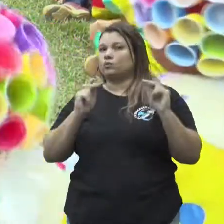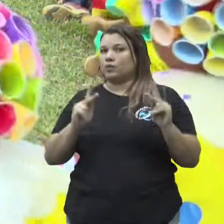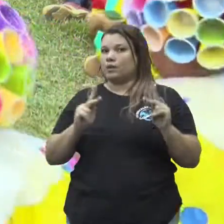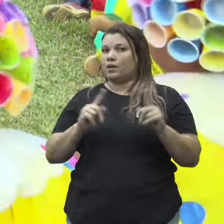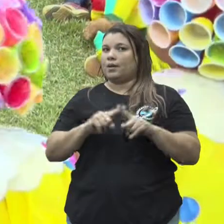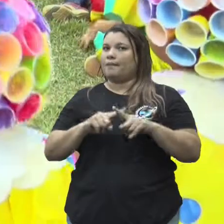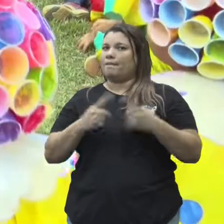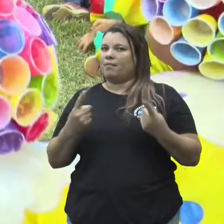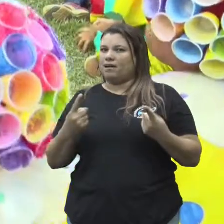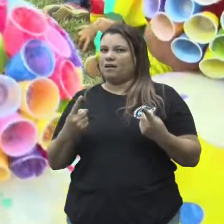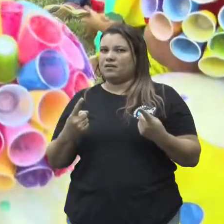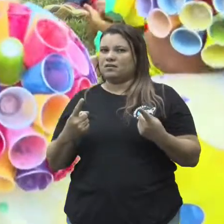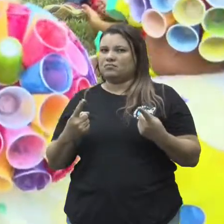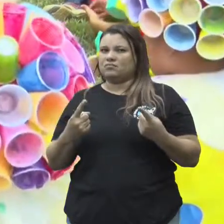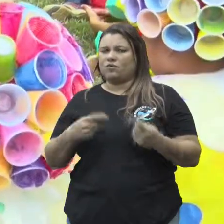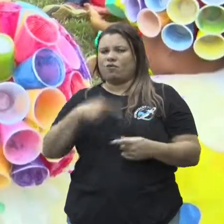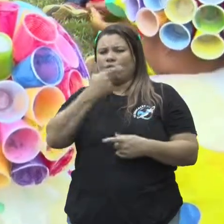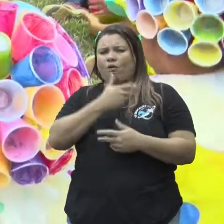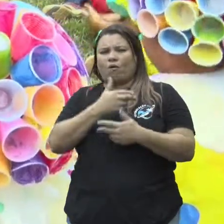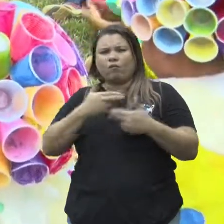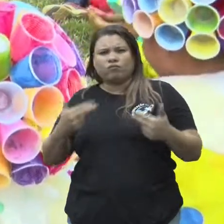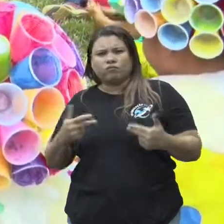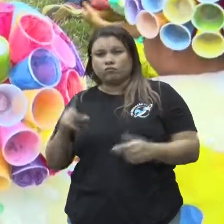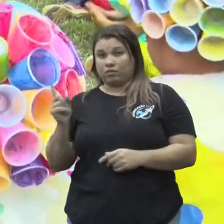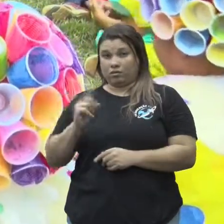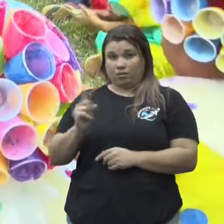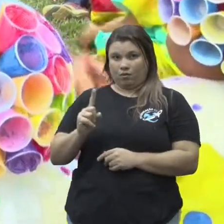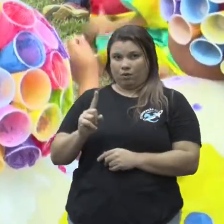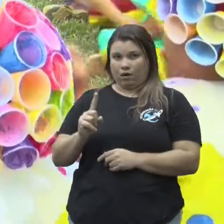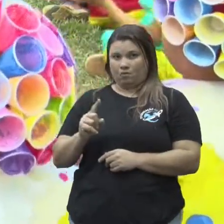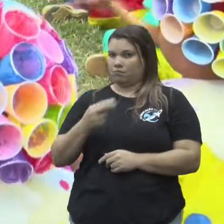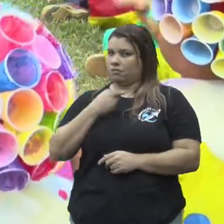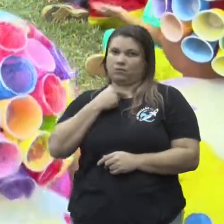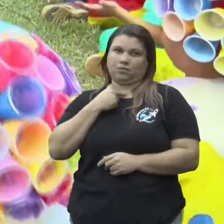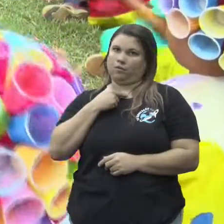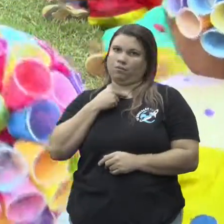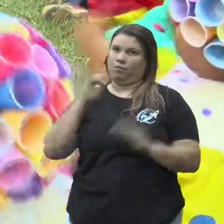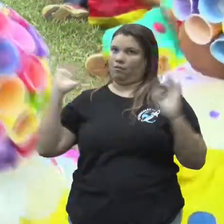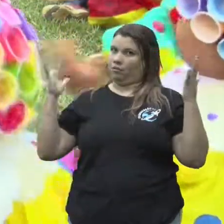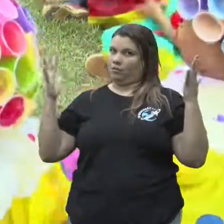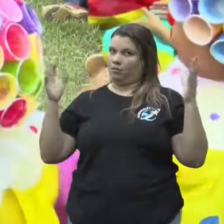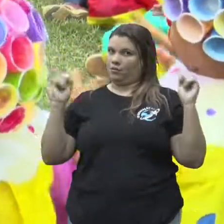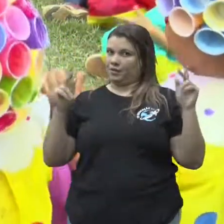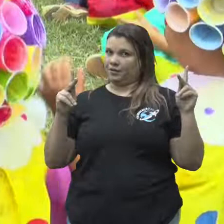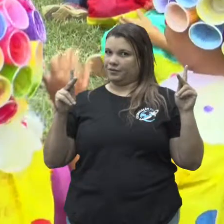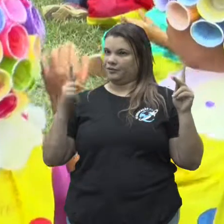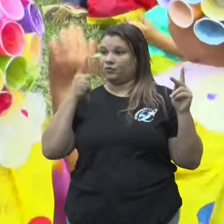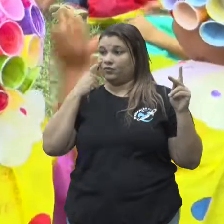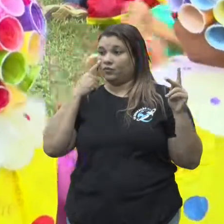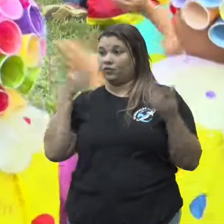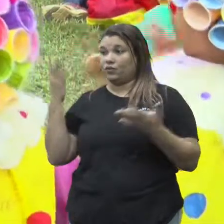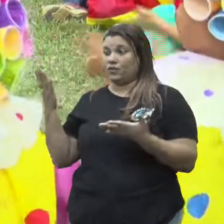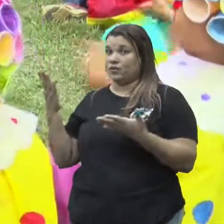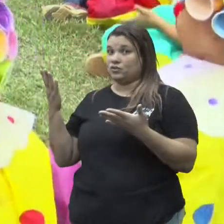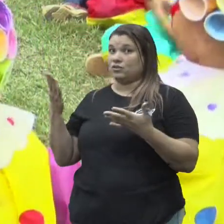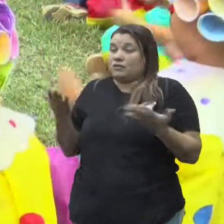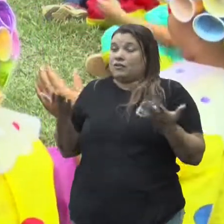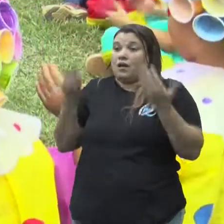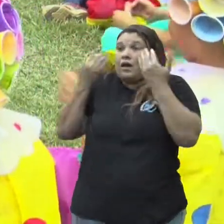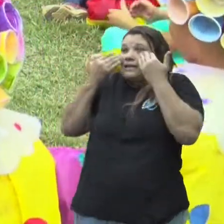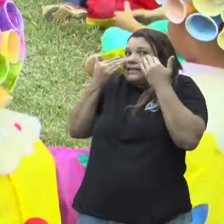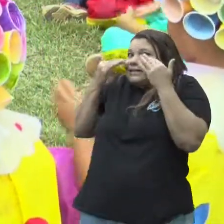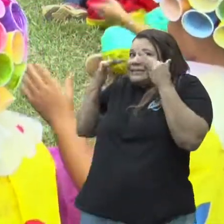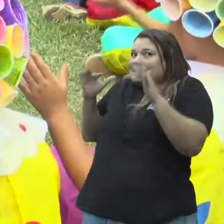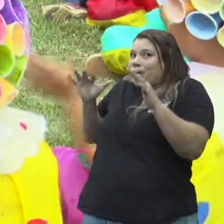os 5 anos vai brilhar. Vamos lá? Então vamos, atenção, concentração,